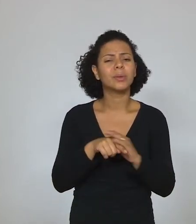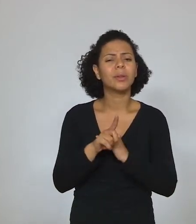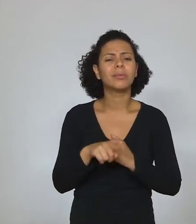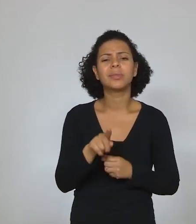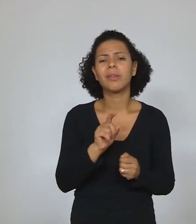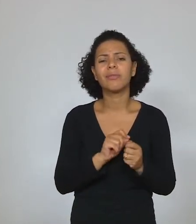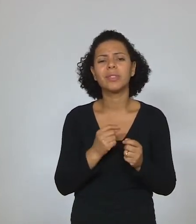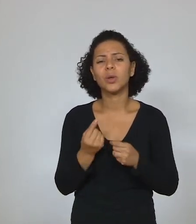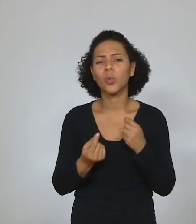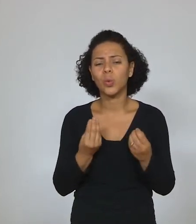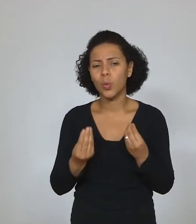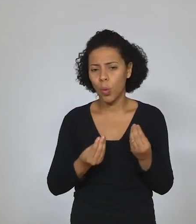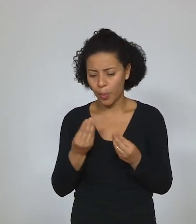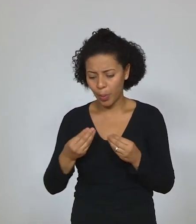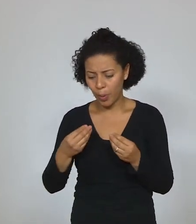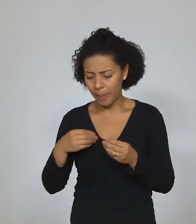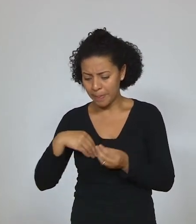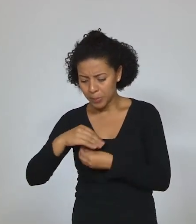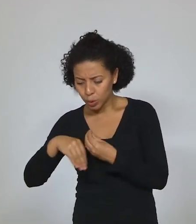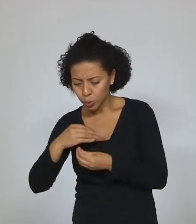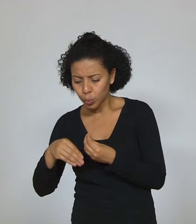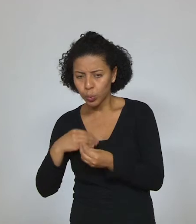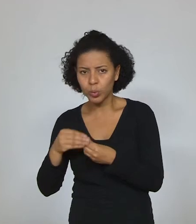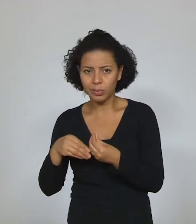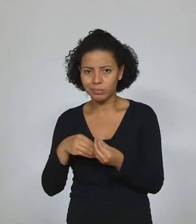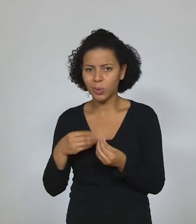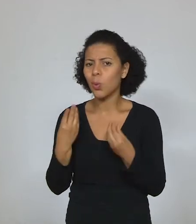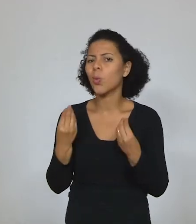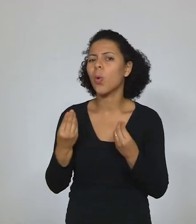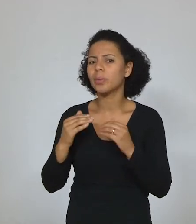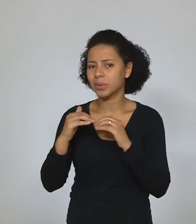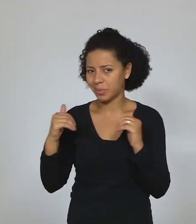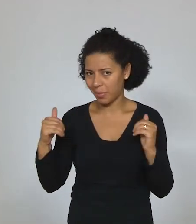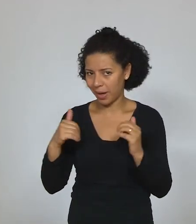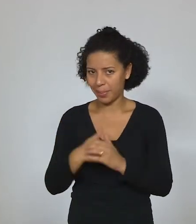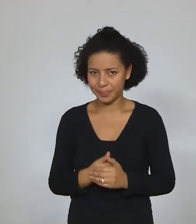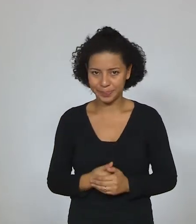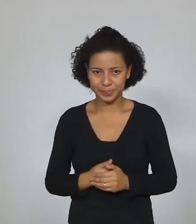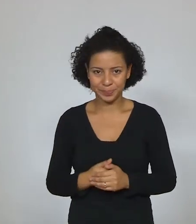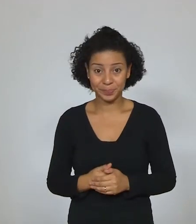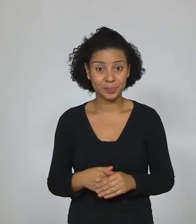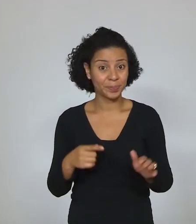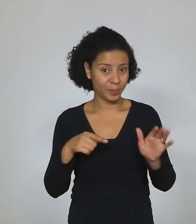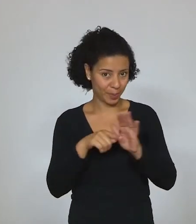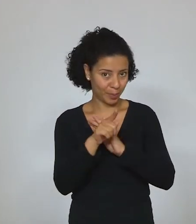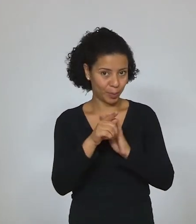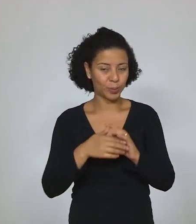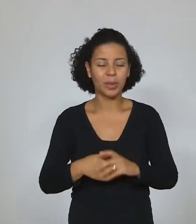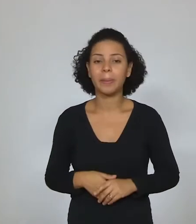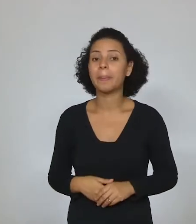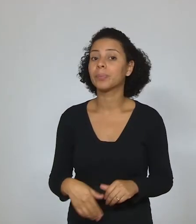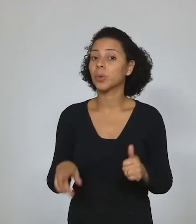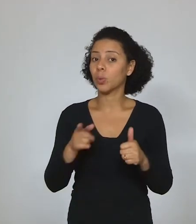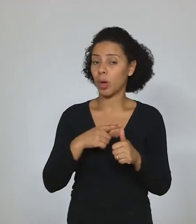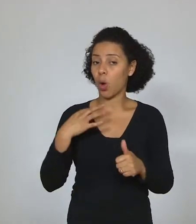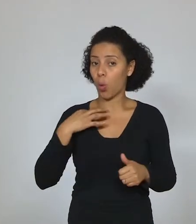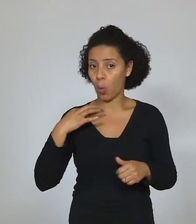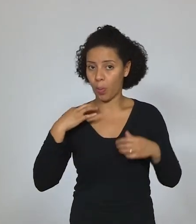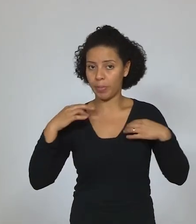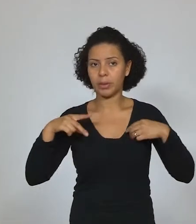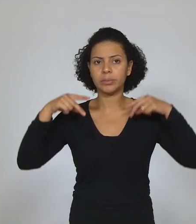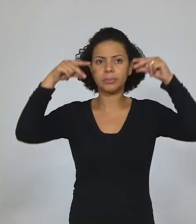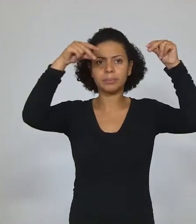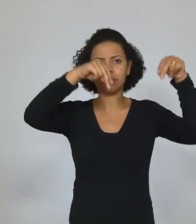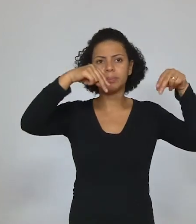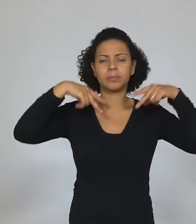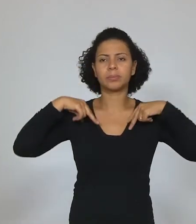a separação de misturas em cada uma das situações que eu propus? Primeira situação, a roupa estendida no varal.